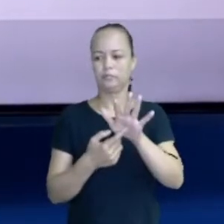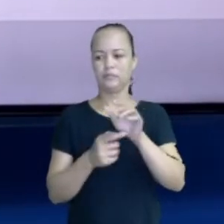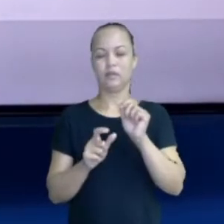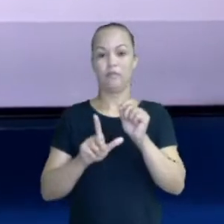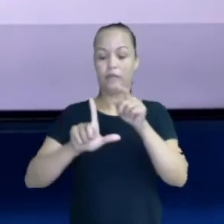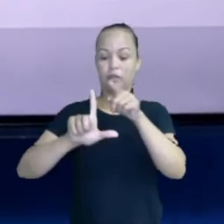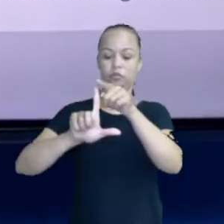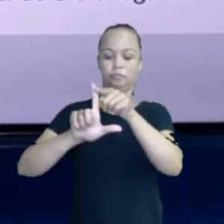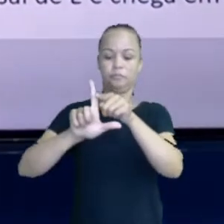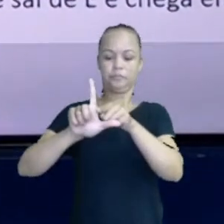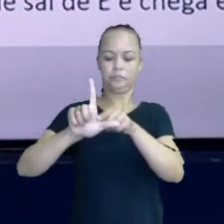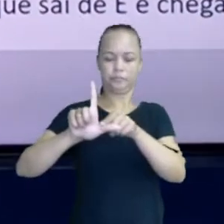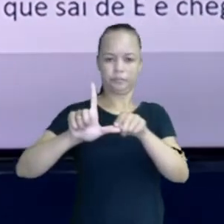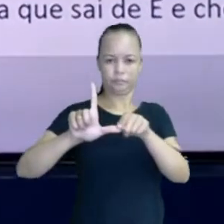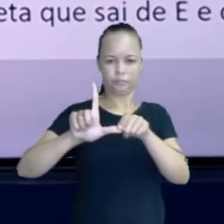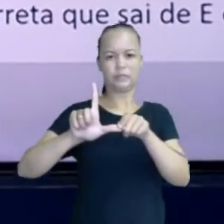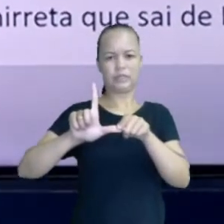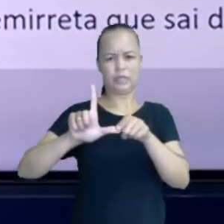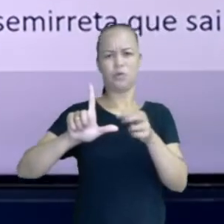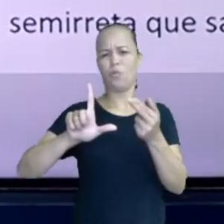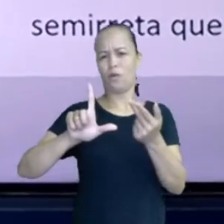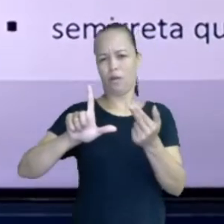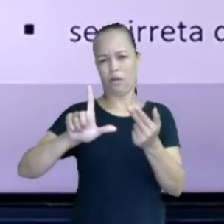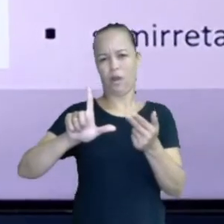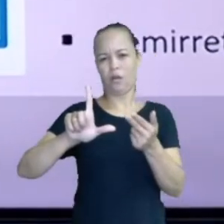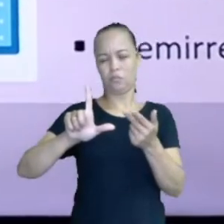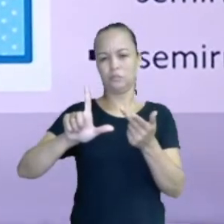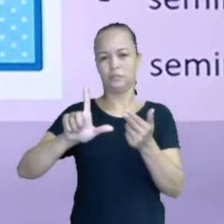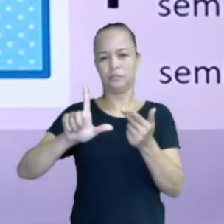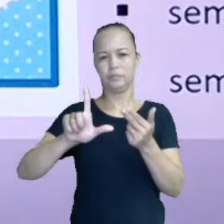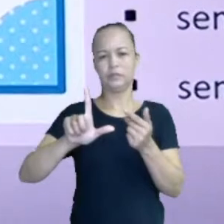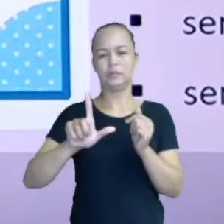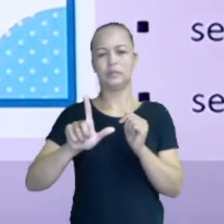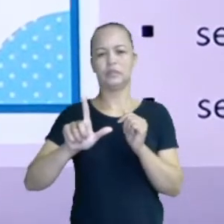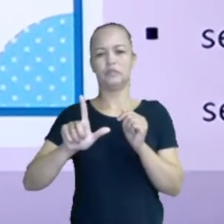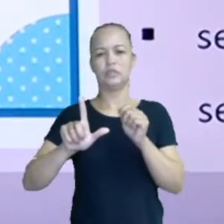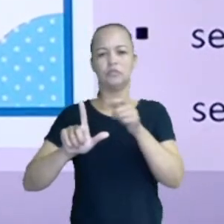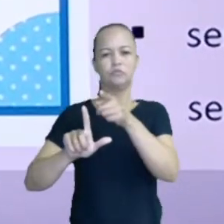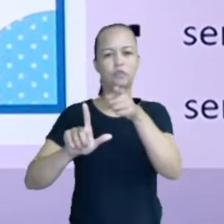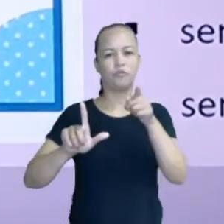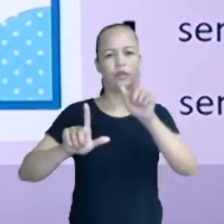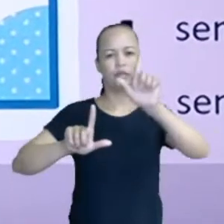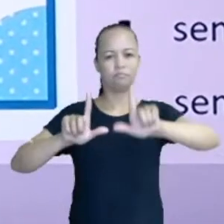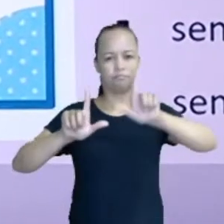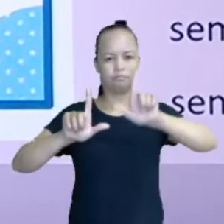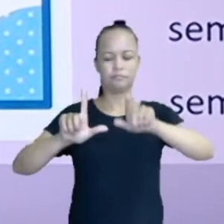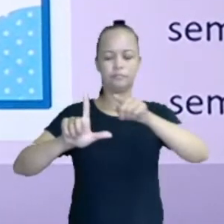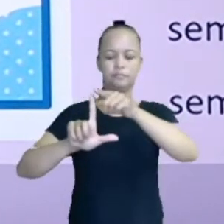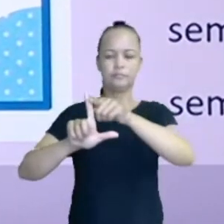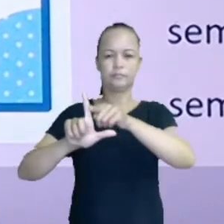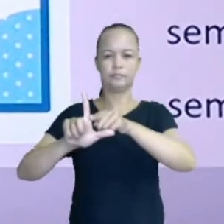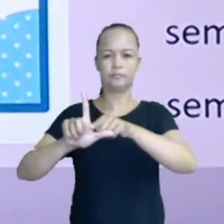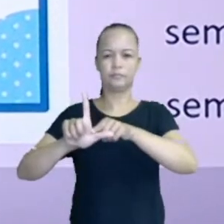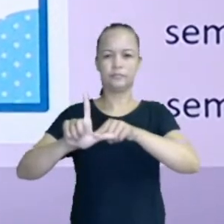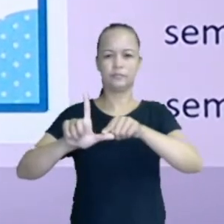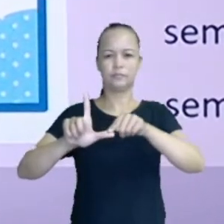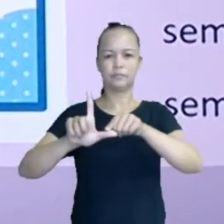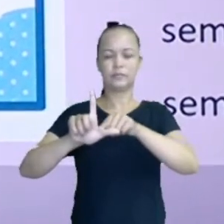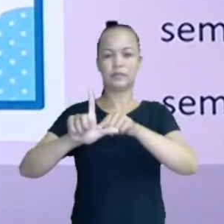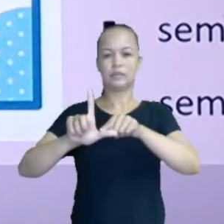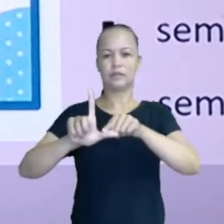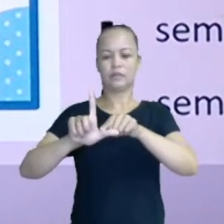Veja que ângulo eu trouxe aqui para vocês. É esse mesmo ângulo aqui que a gente está vendo aí na telinha. Beleza? Desse desenho aí, dessa